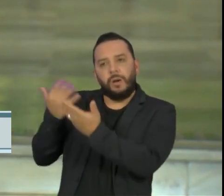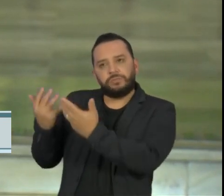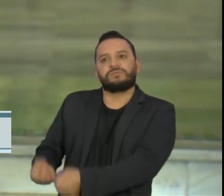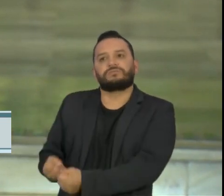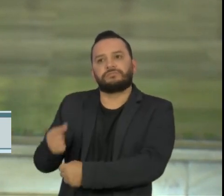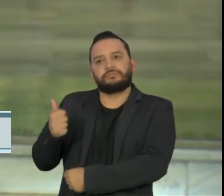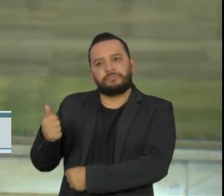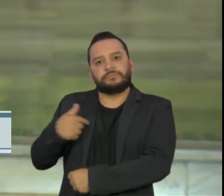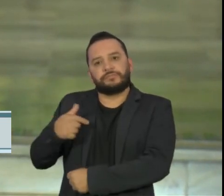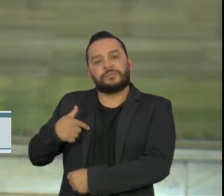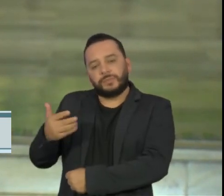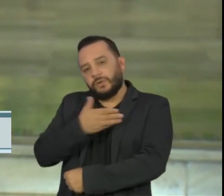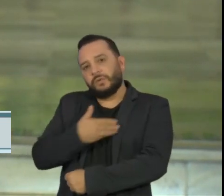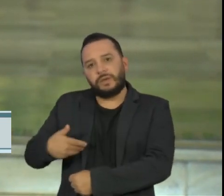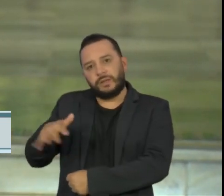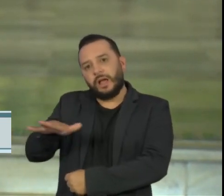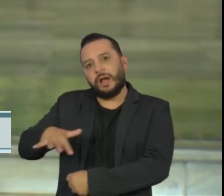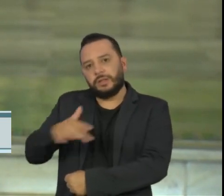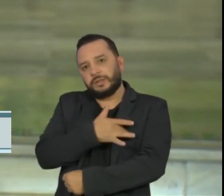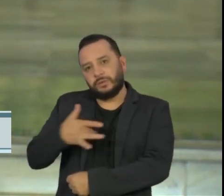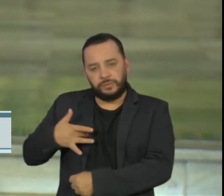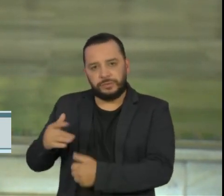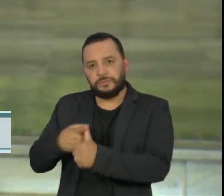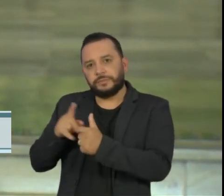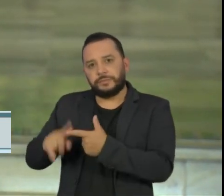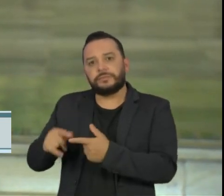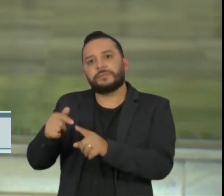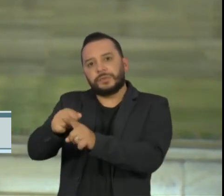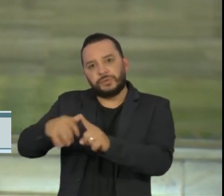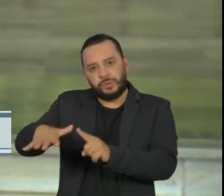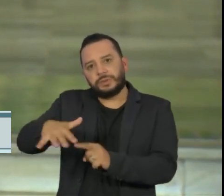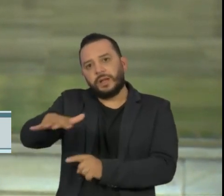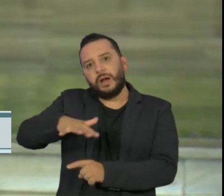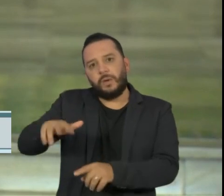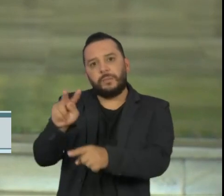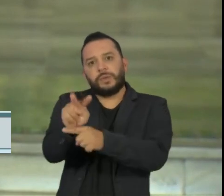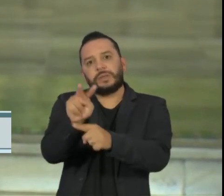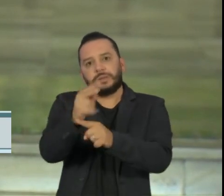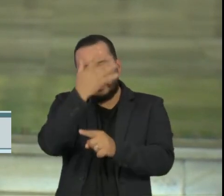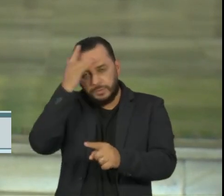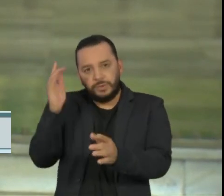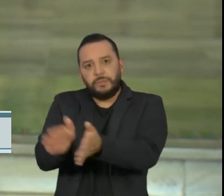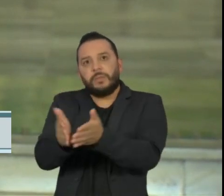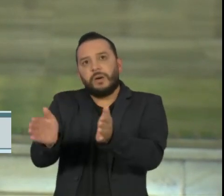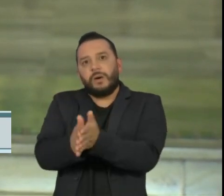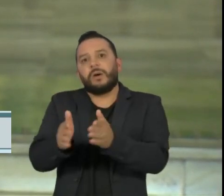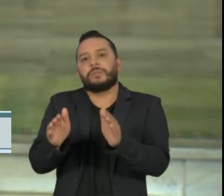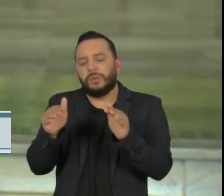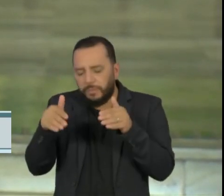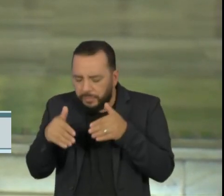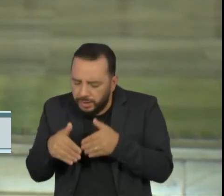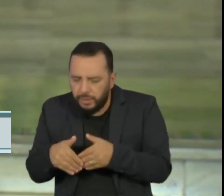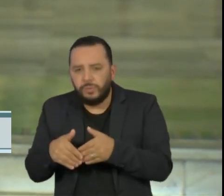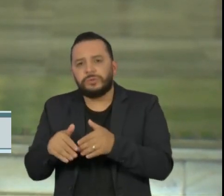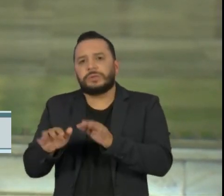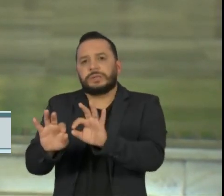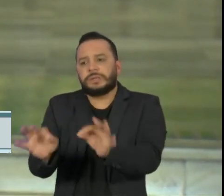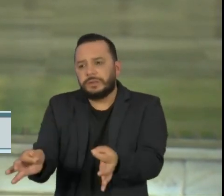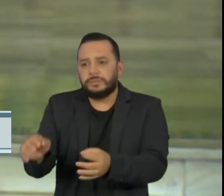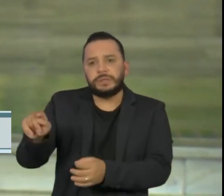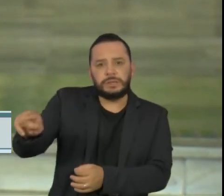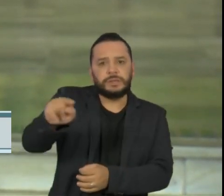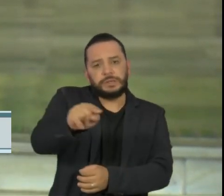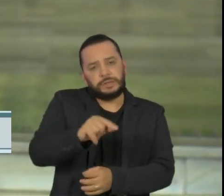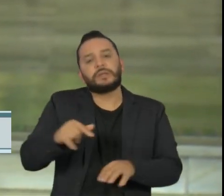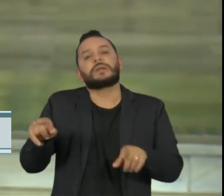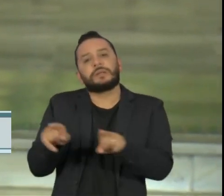que é o balizador de tudo, e técnicas também no âmbito social, de proteção aos mais pobres, aos mais humildes e desfavorecidos, e